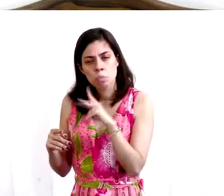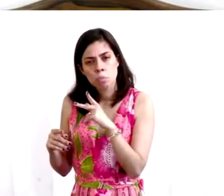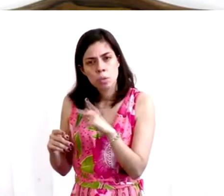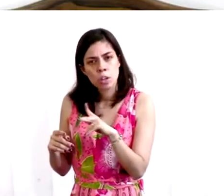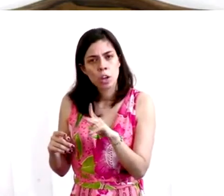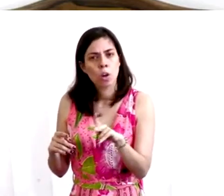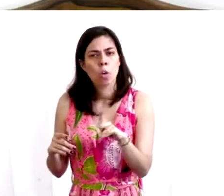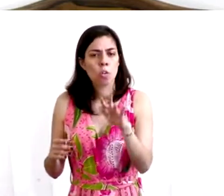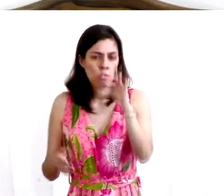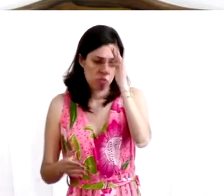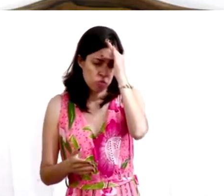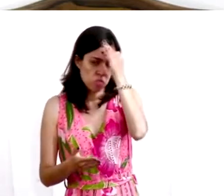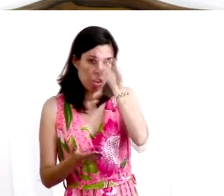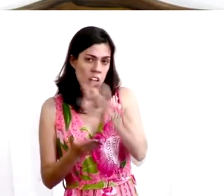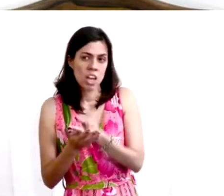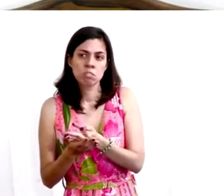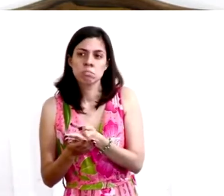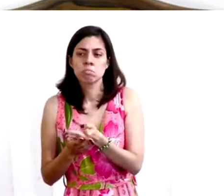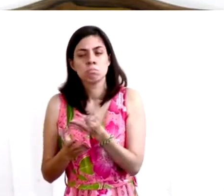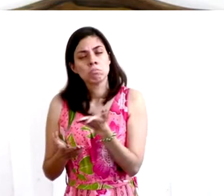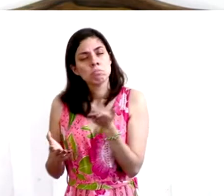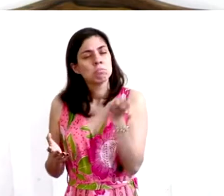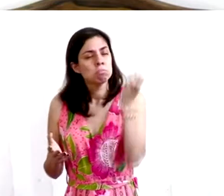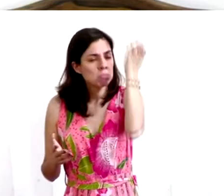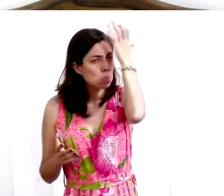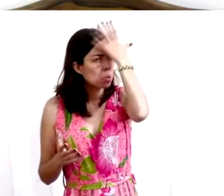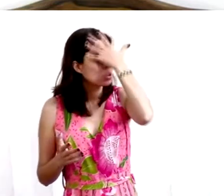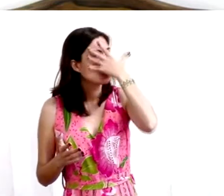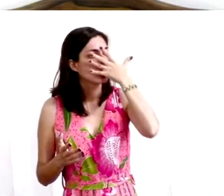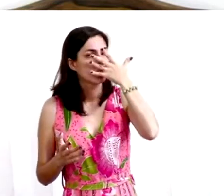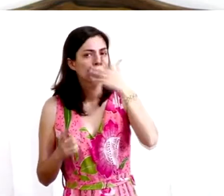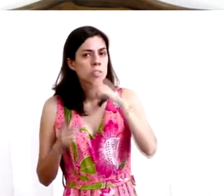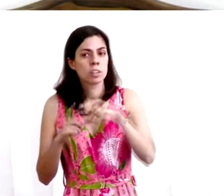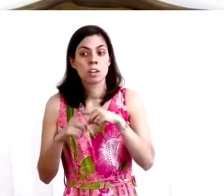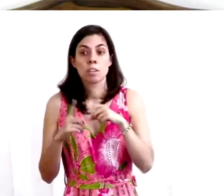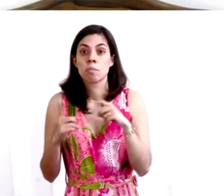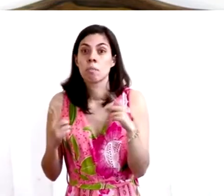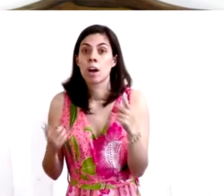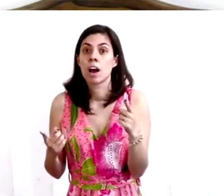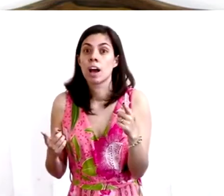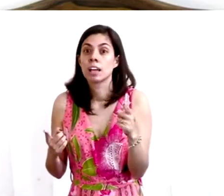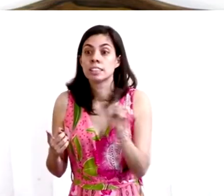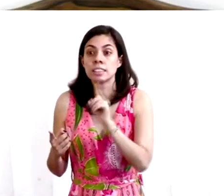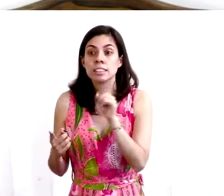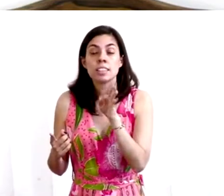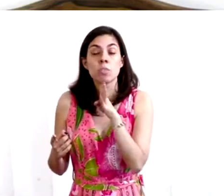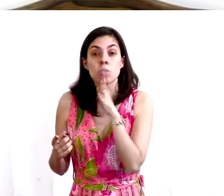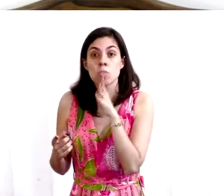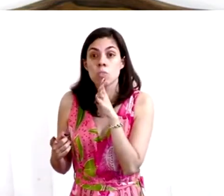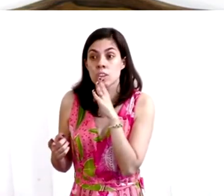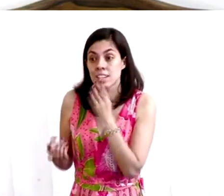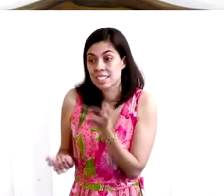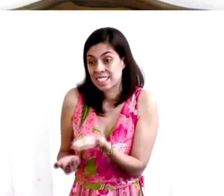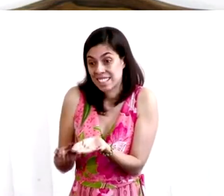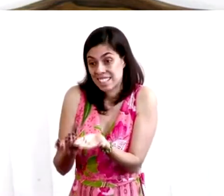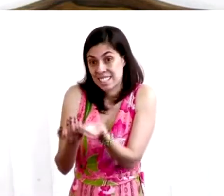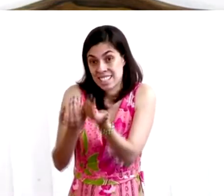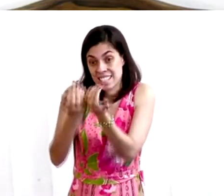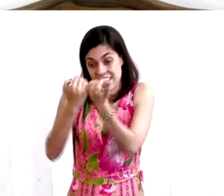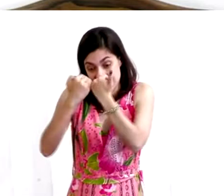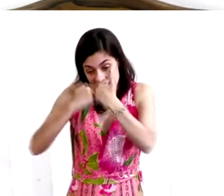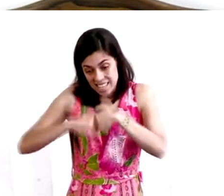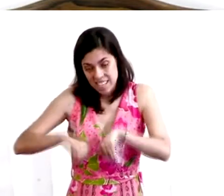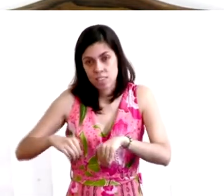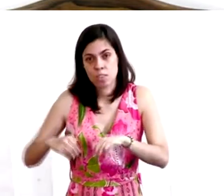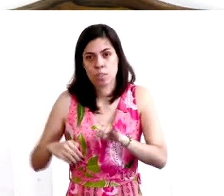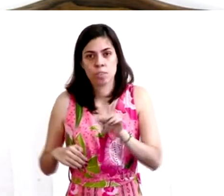isso? Ou olhando para o Sermão do Monte e pensando, boas palavras, é isso,